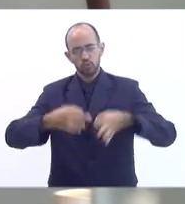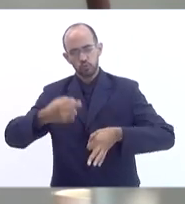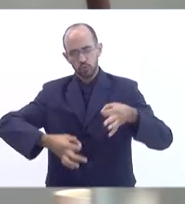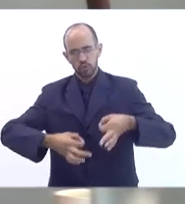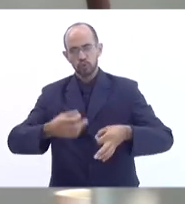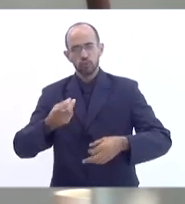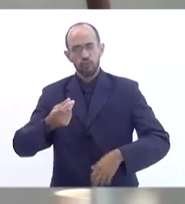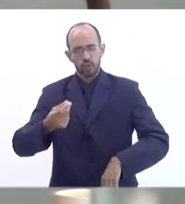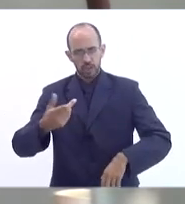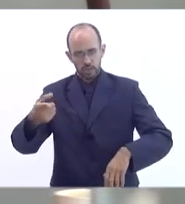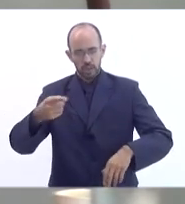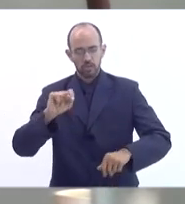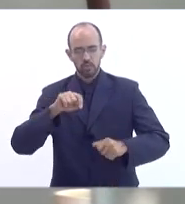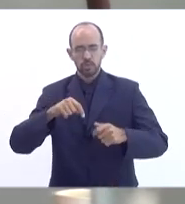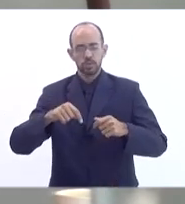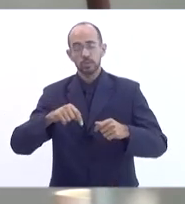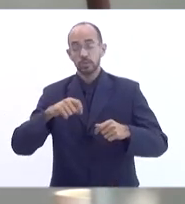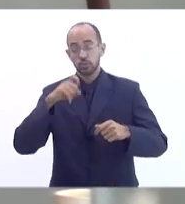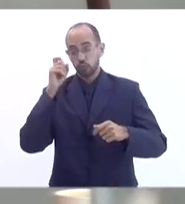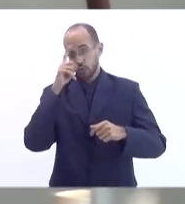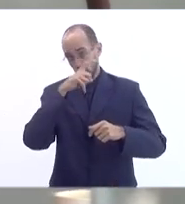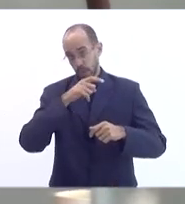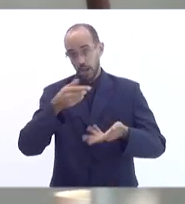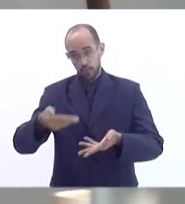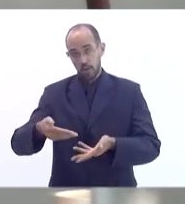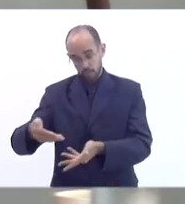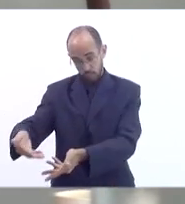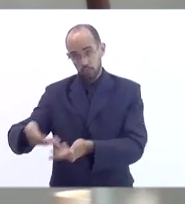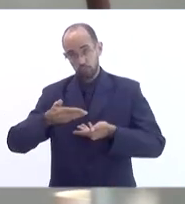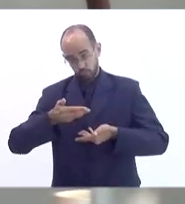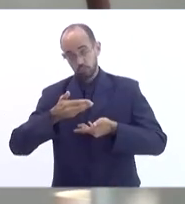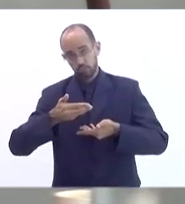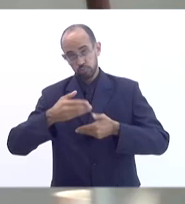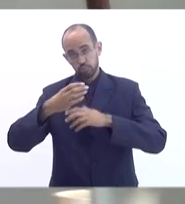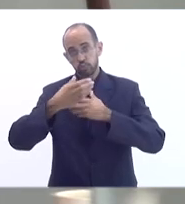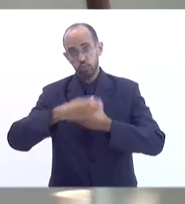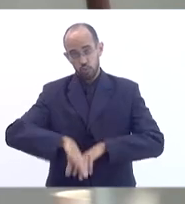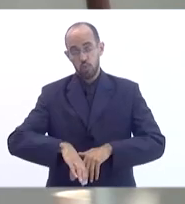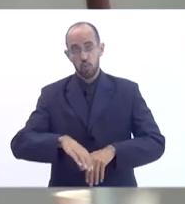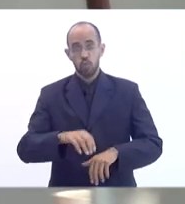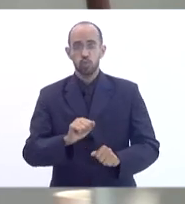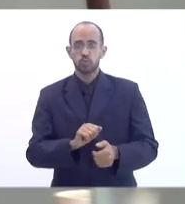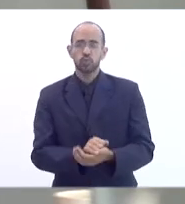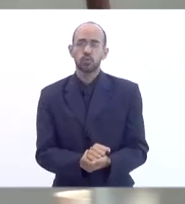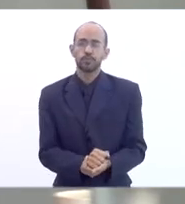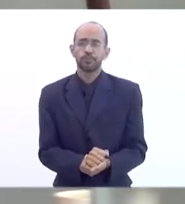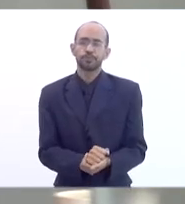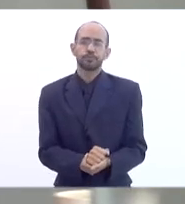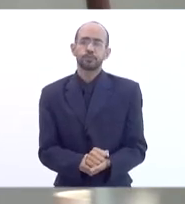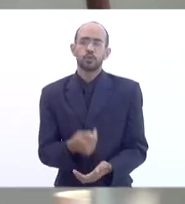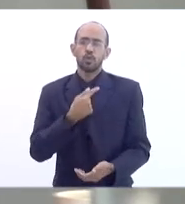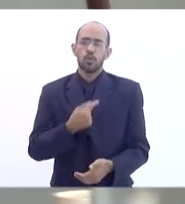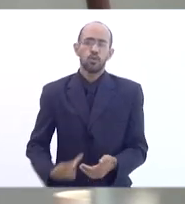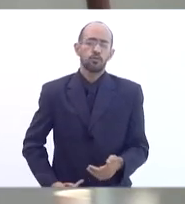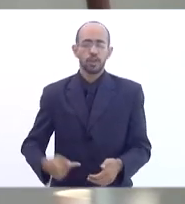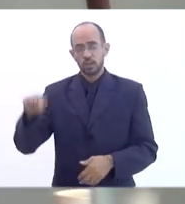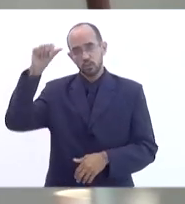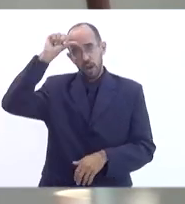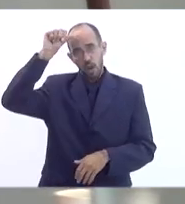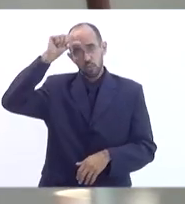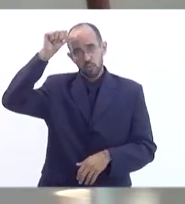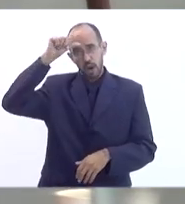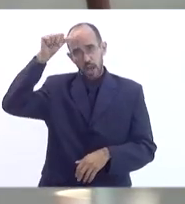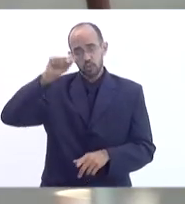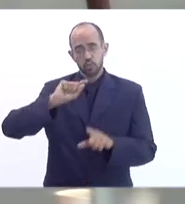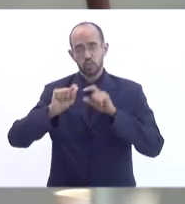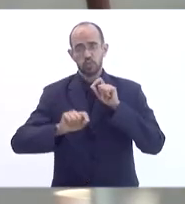que impediam para o chamamento dos concursos administram o governo do estado Governador Cláudio Castro tem sido